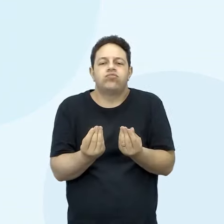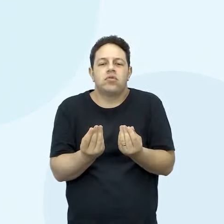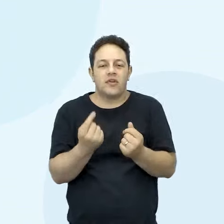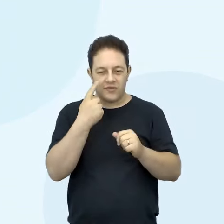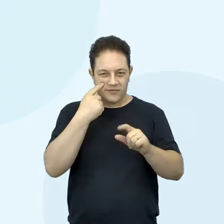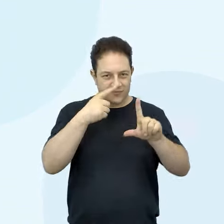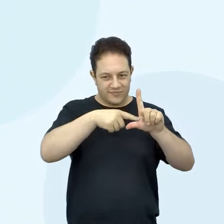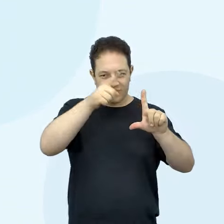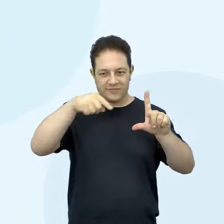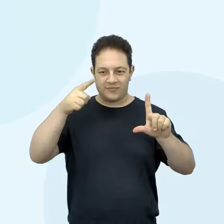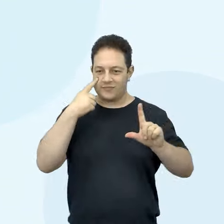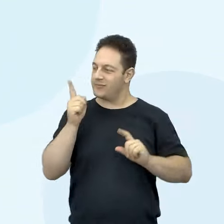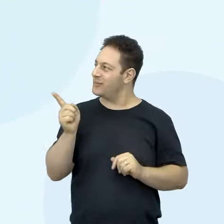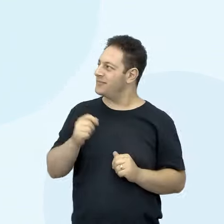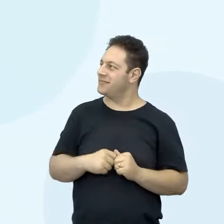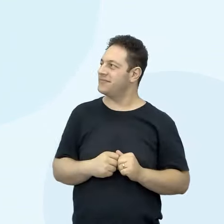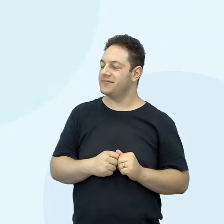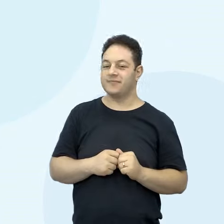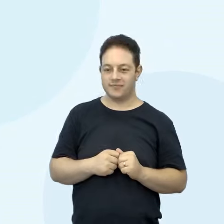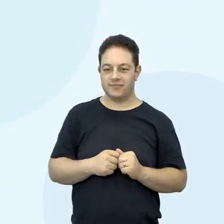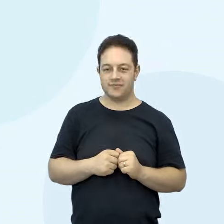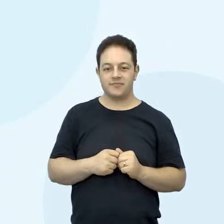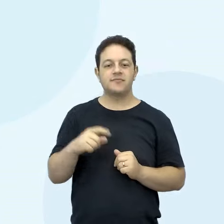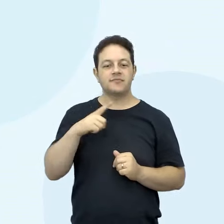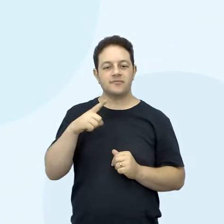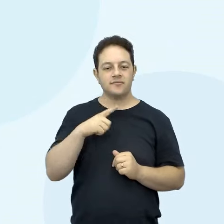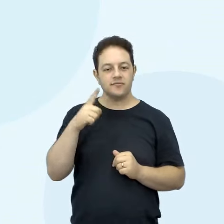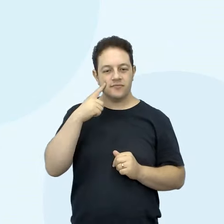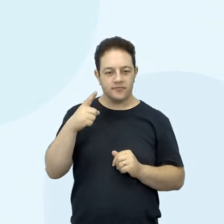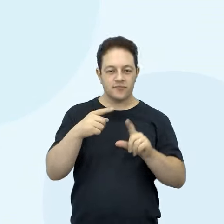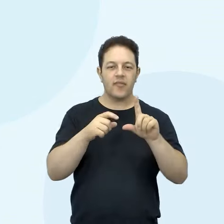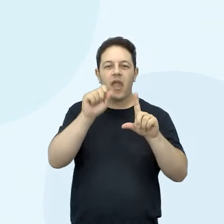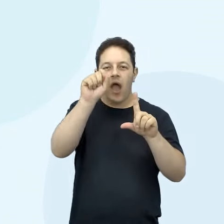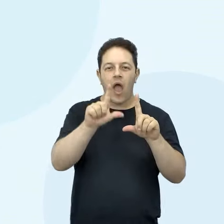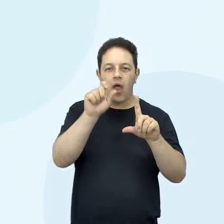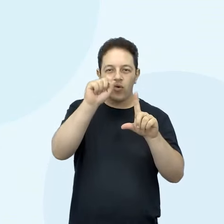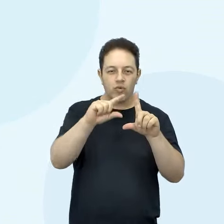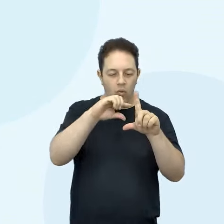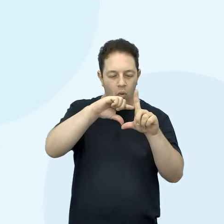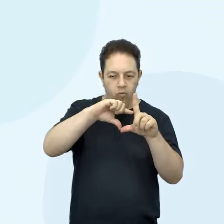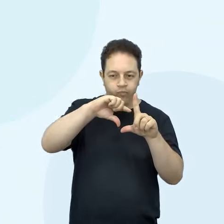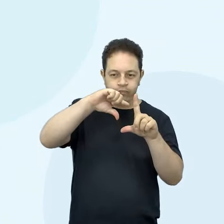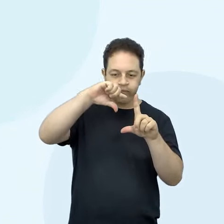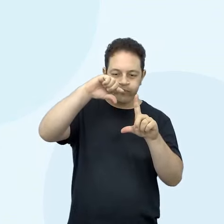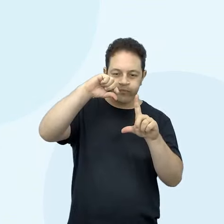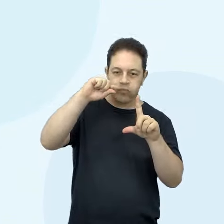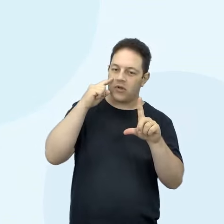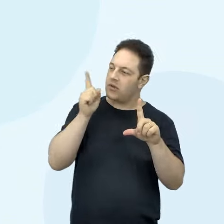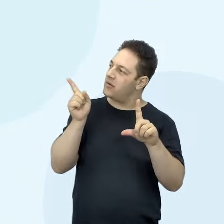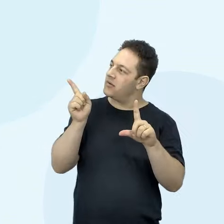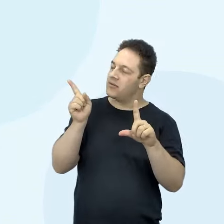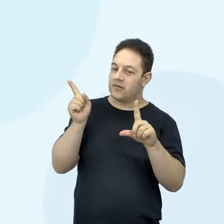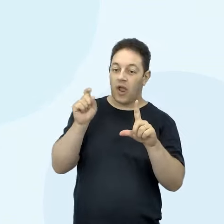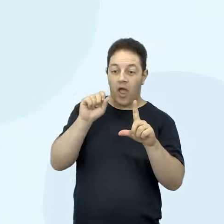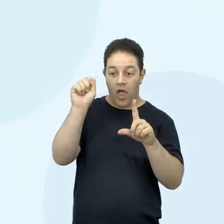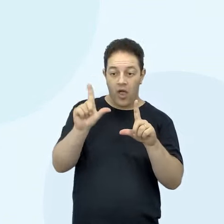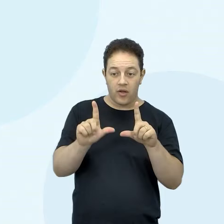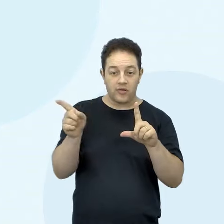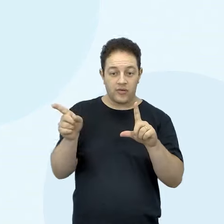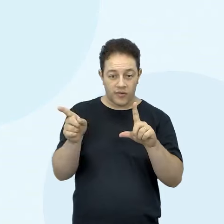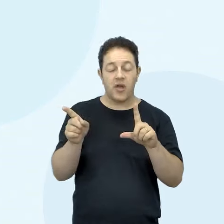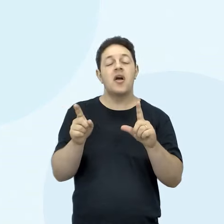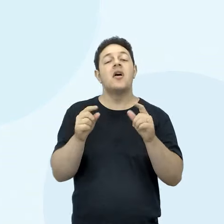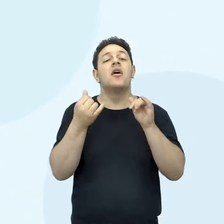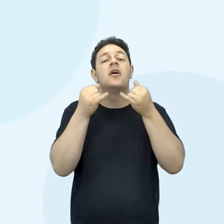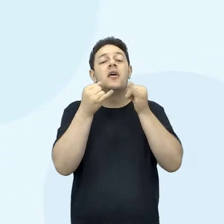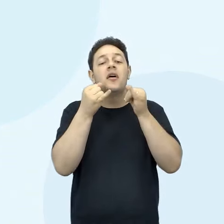você está vendo ali aquela partezinha pintadinha ali achurada de azul, que pertence ao espectro visível, a utilidade da